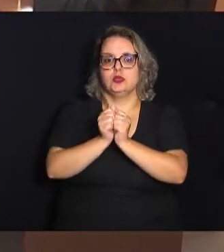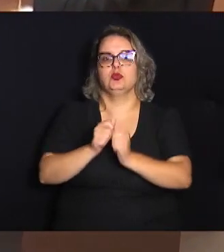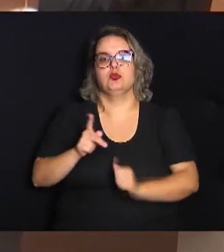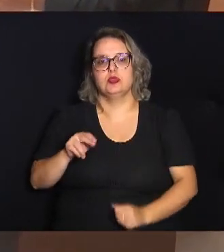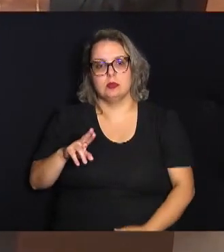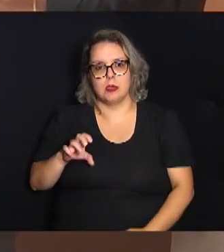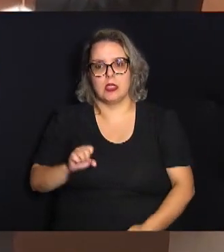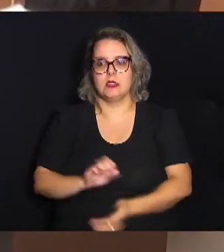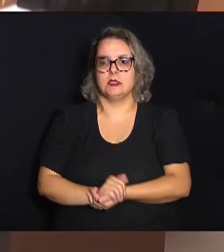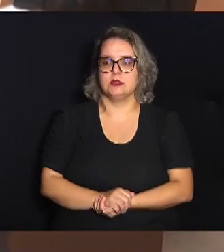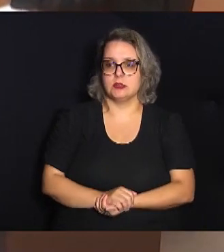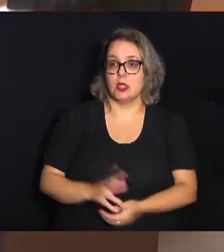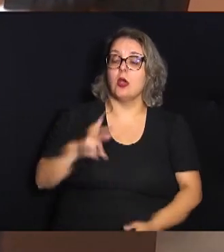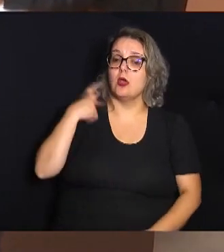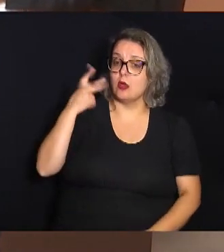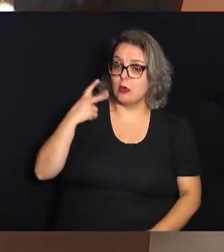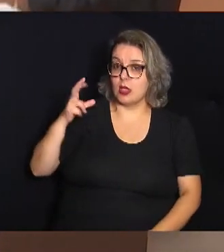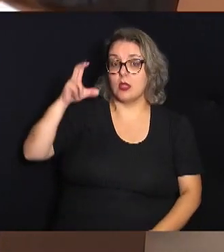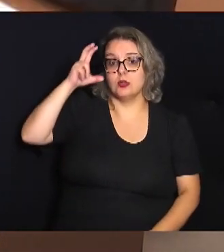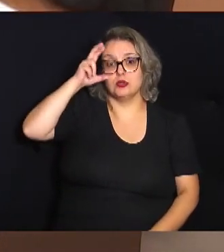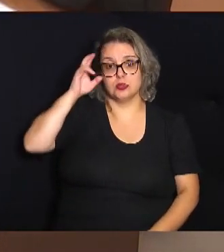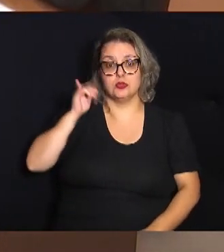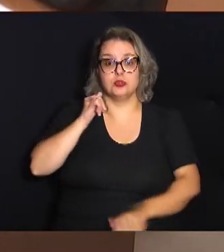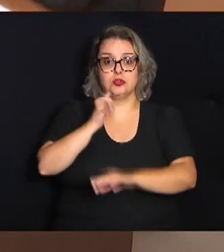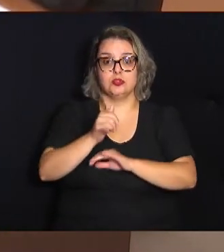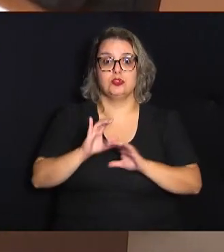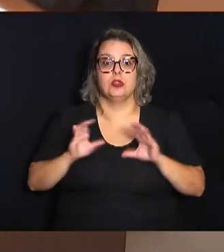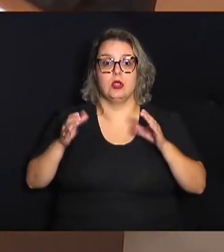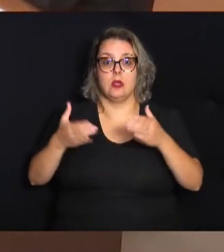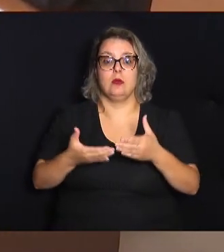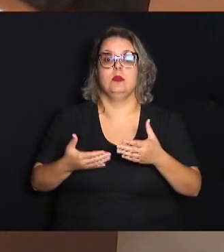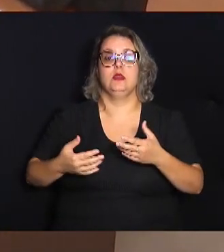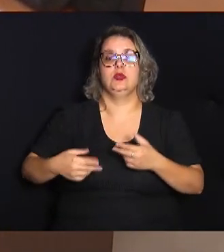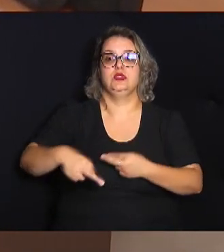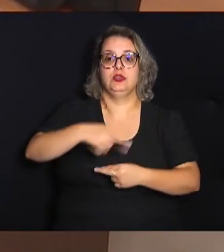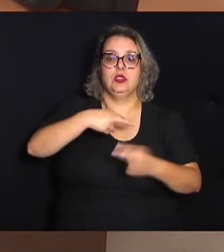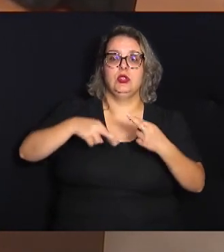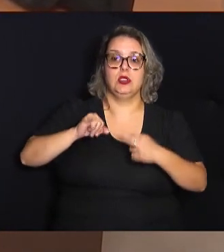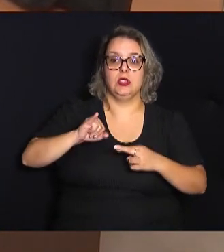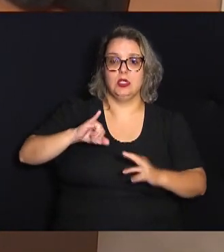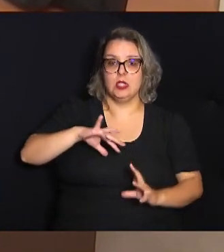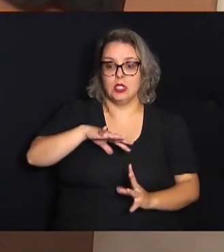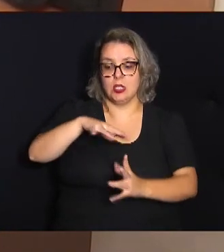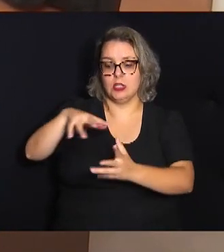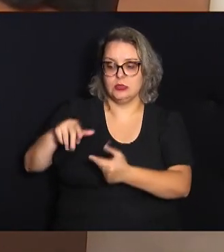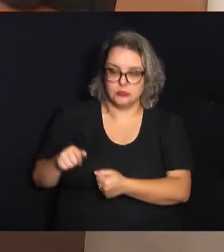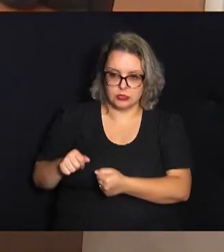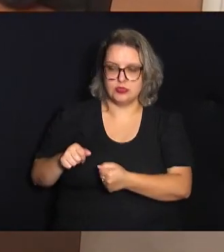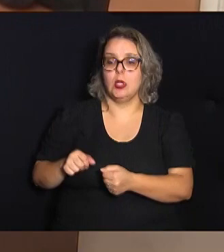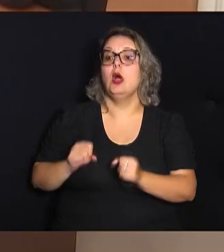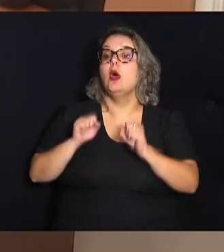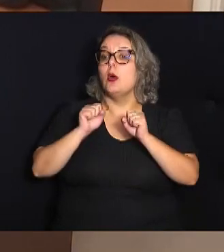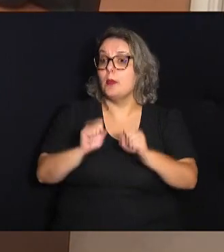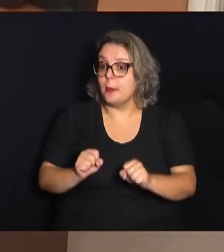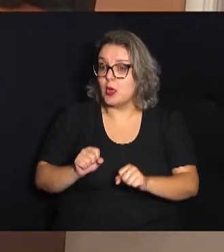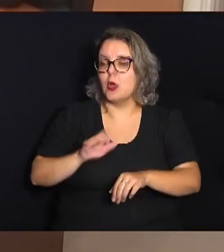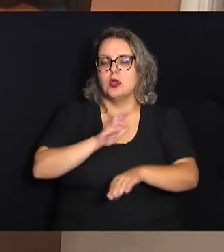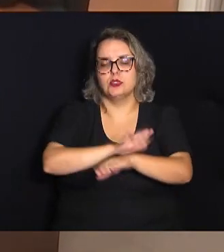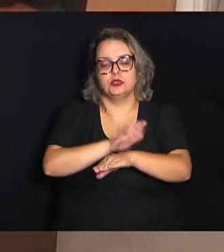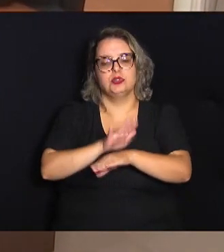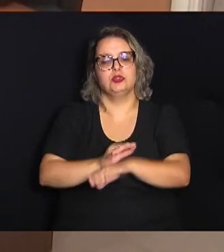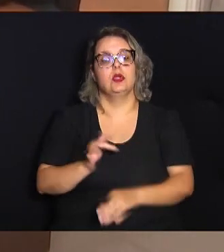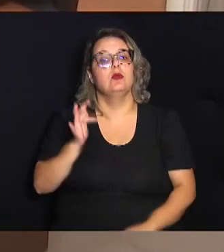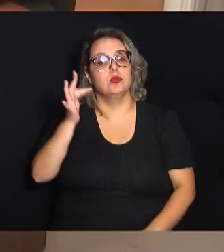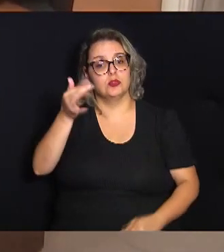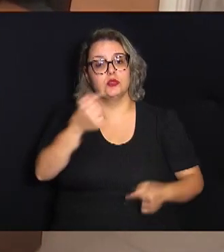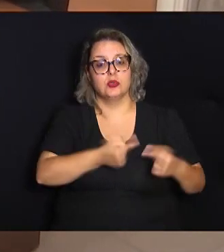vereador Carlinhos Camelô diz que a Comissão de Relações Internacionais do Legislativo pode ajudar em futuras